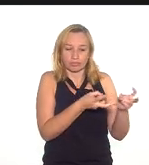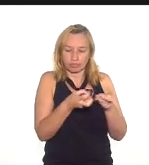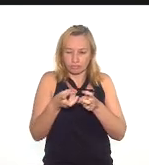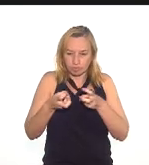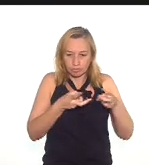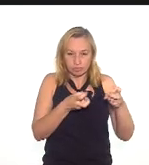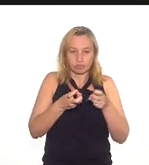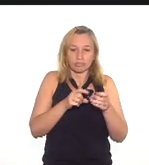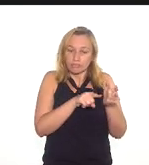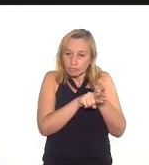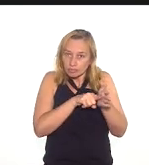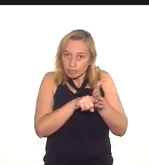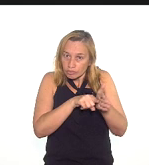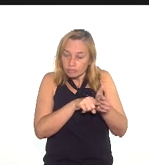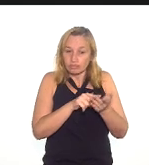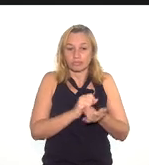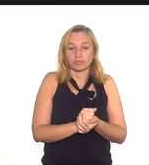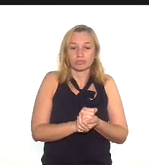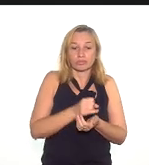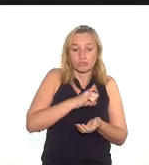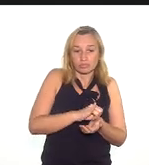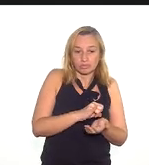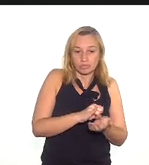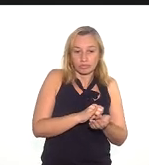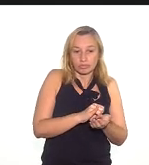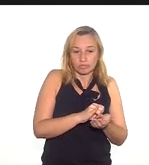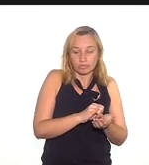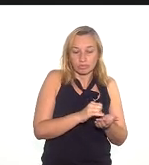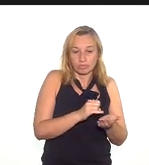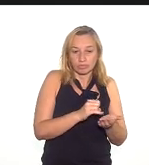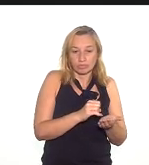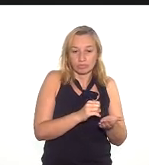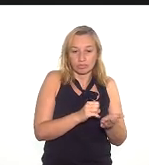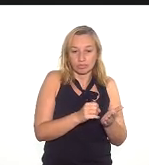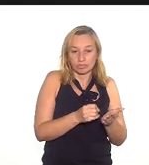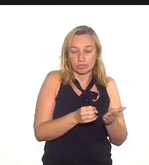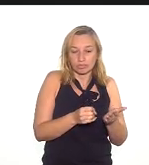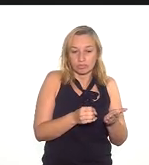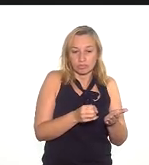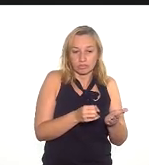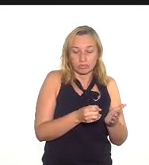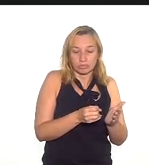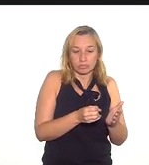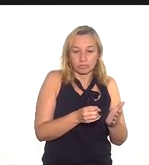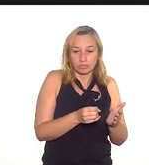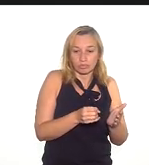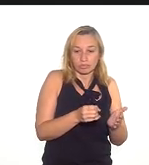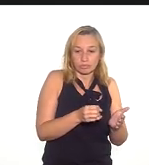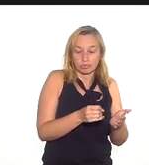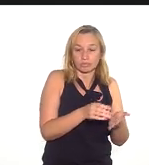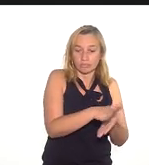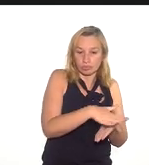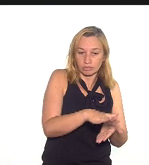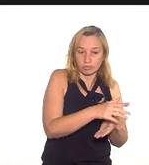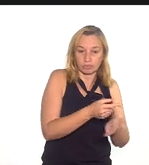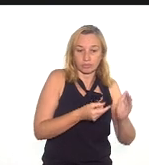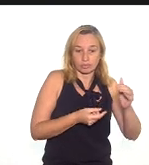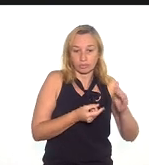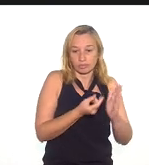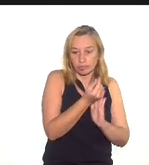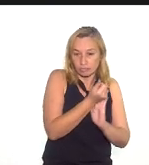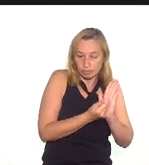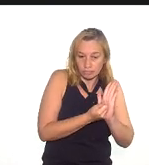e fiscalizar se a execução financeira foi feita dentro do que é